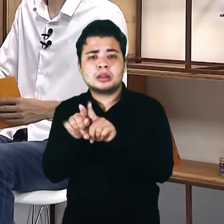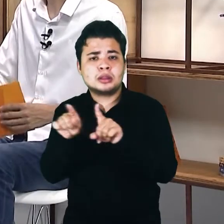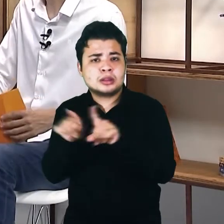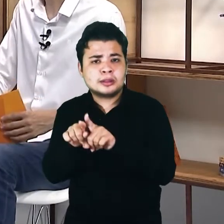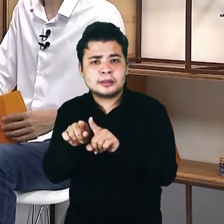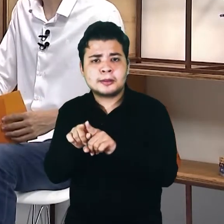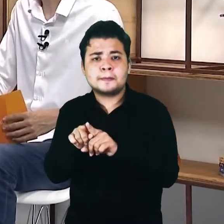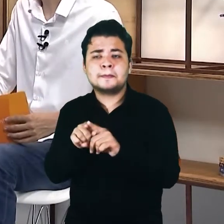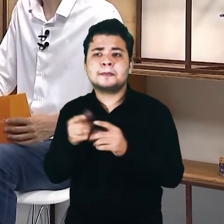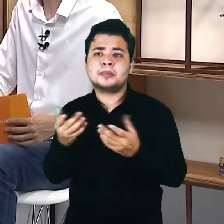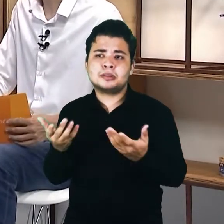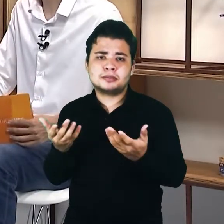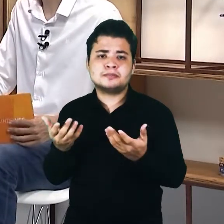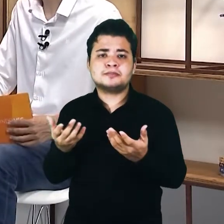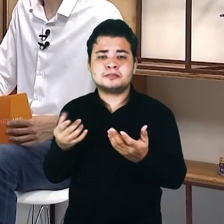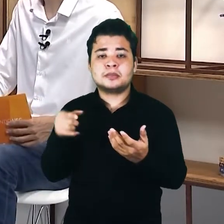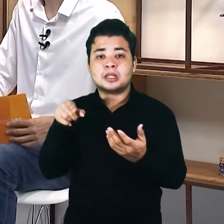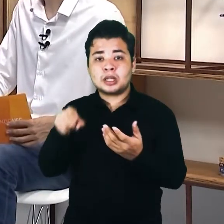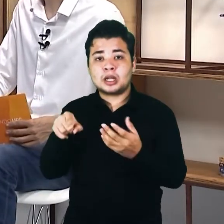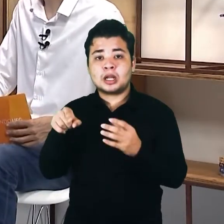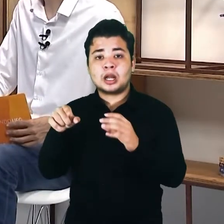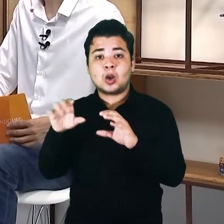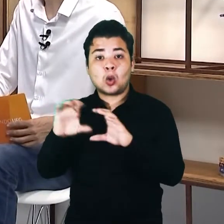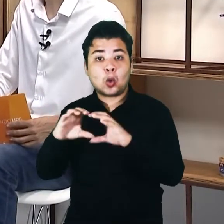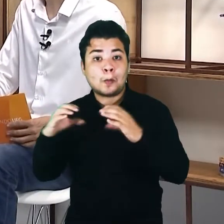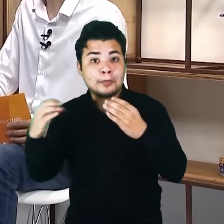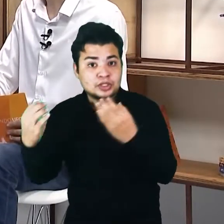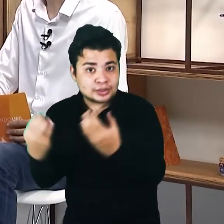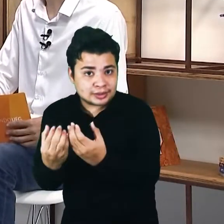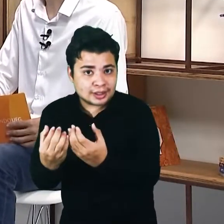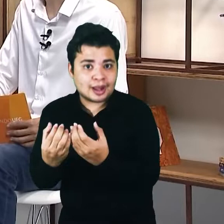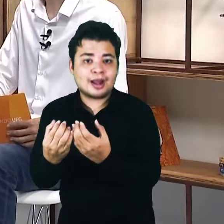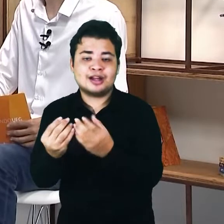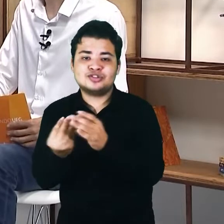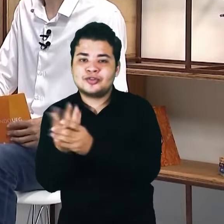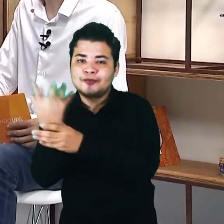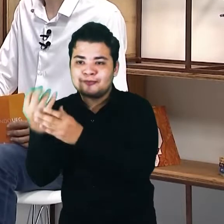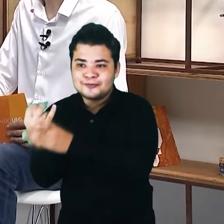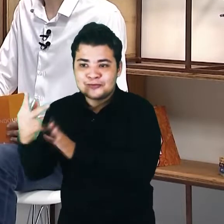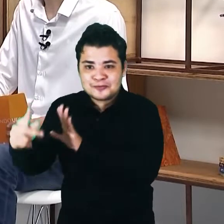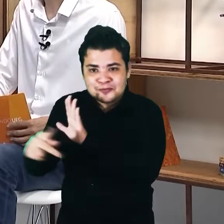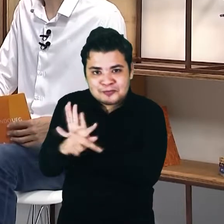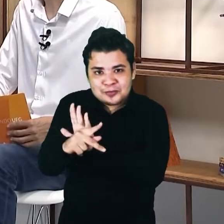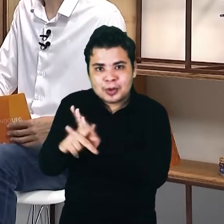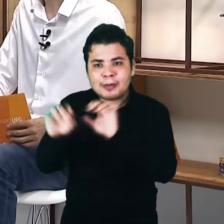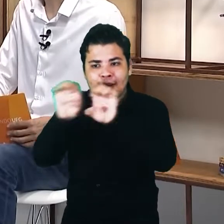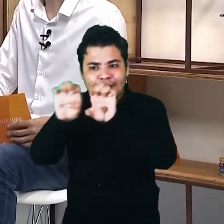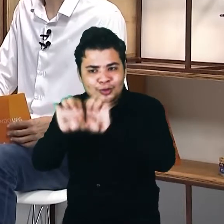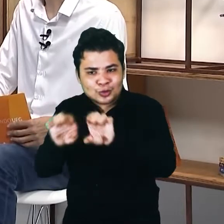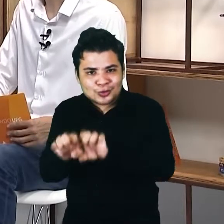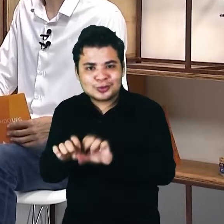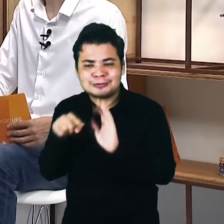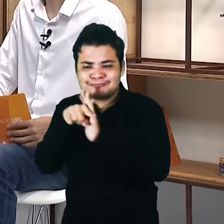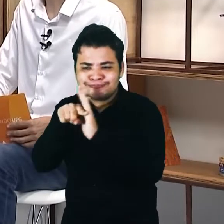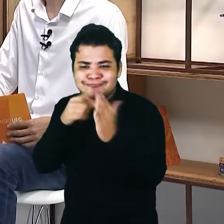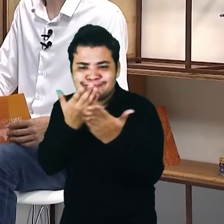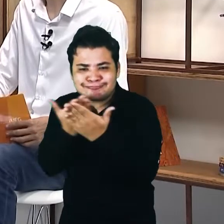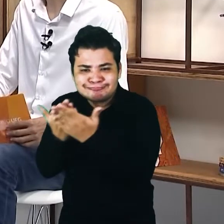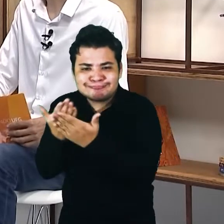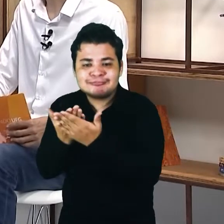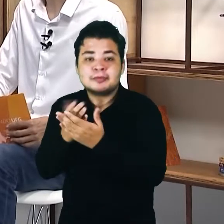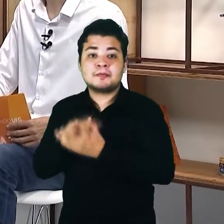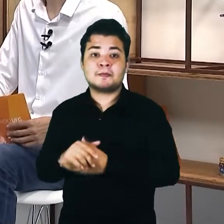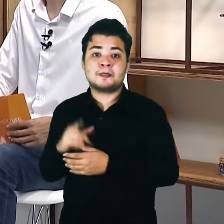estrutura, né, de uma comunidade vegetal. Então, nós desenvolvemos vários trabalhos e orientação,